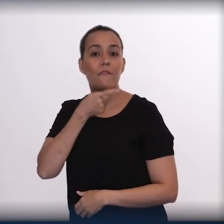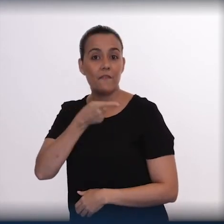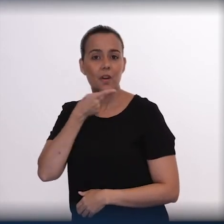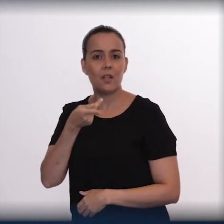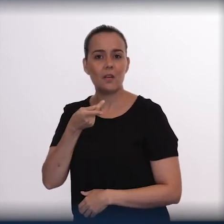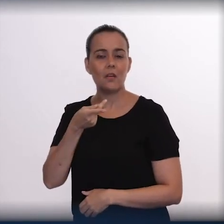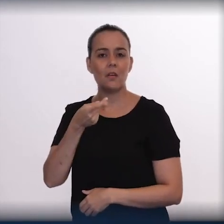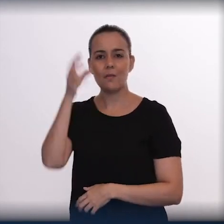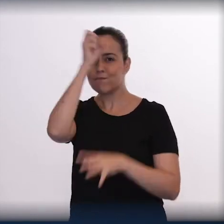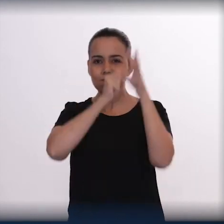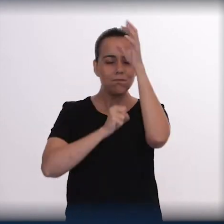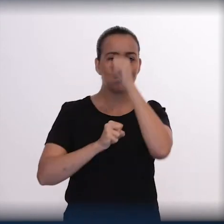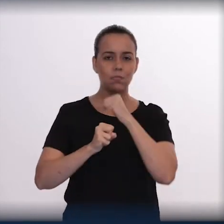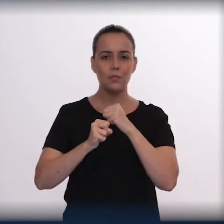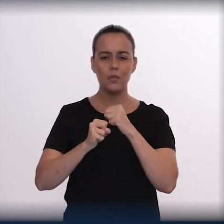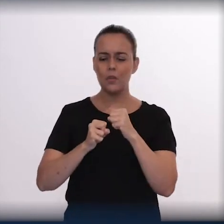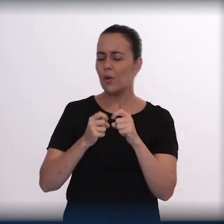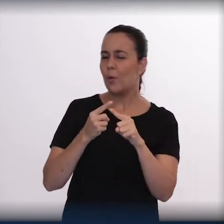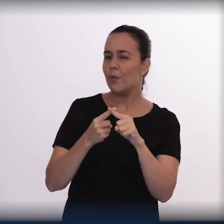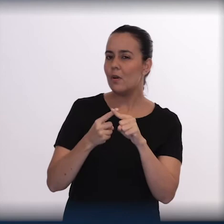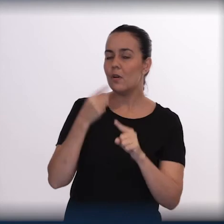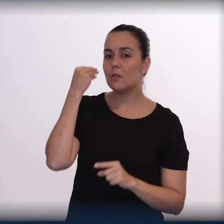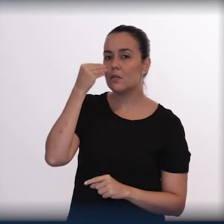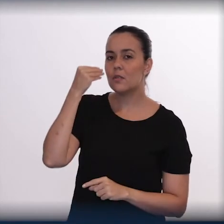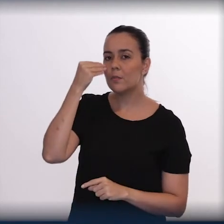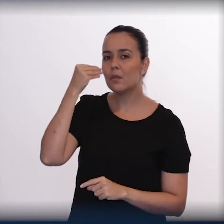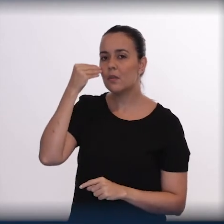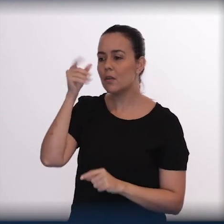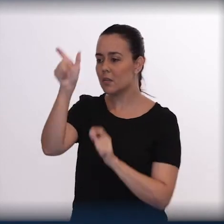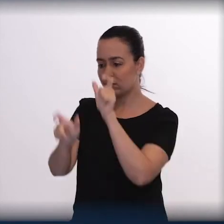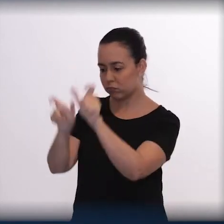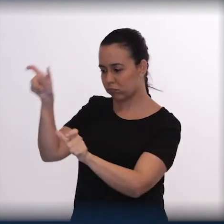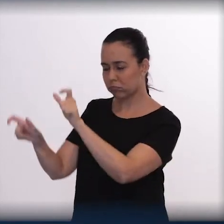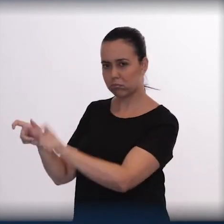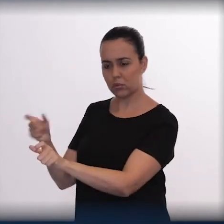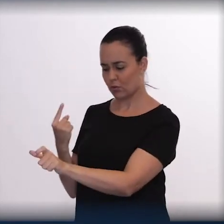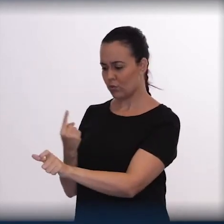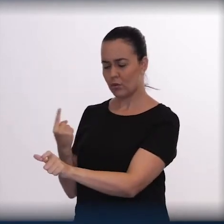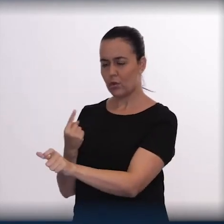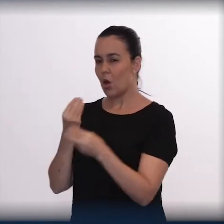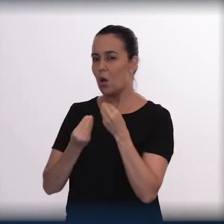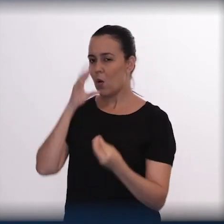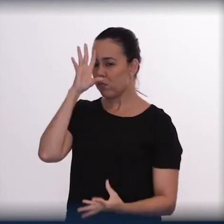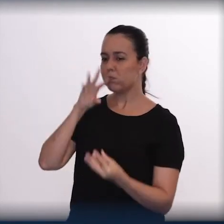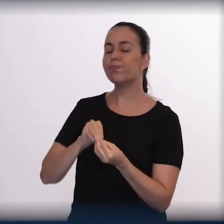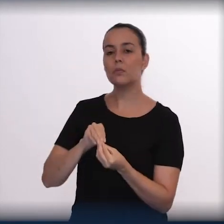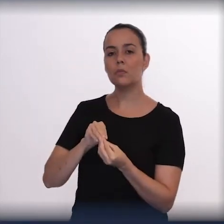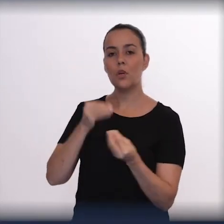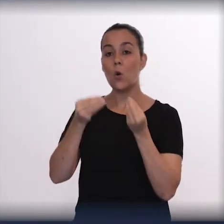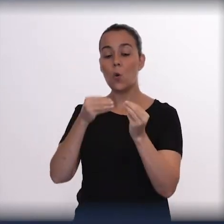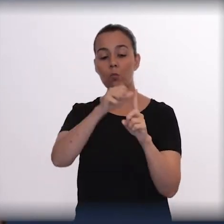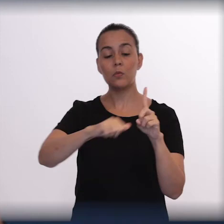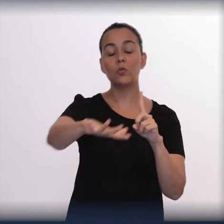que lugar que a gente está dando para as experiências de solidão, como a gente está lendo isso, como organização social, como a